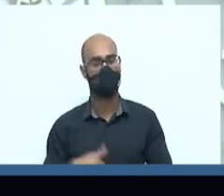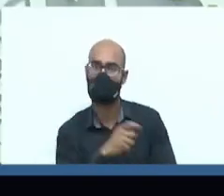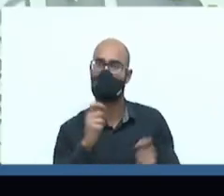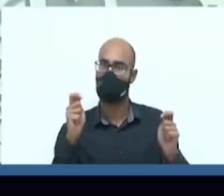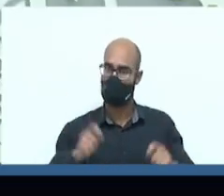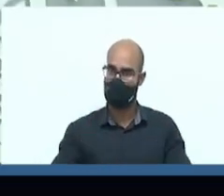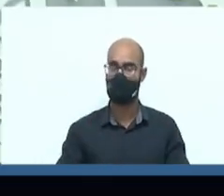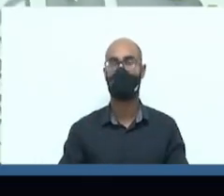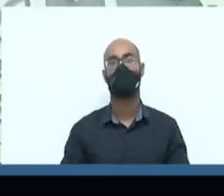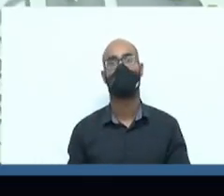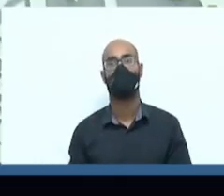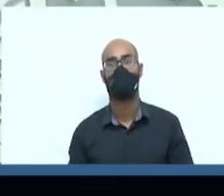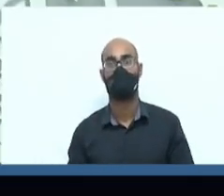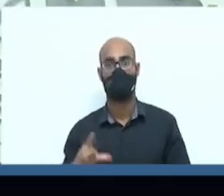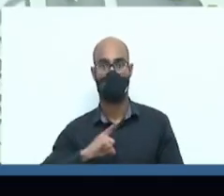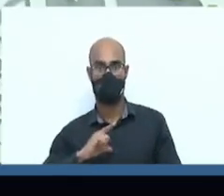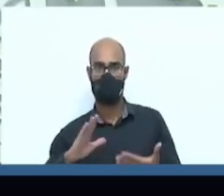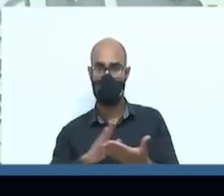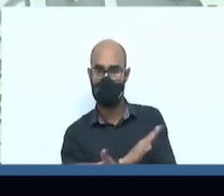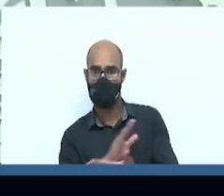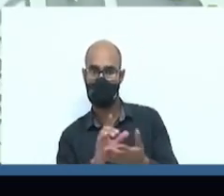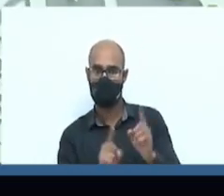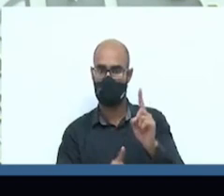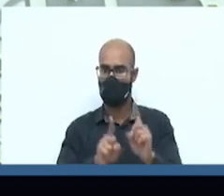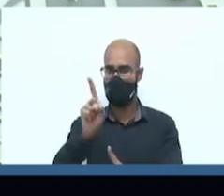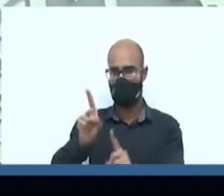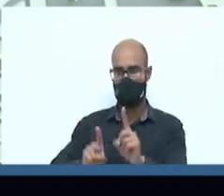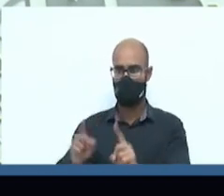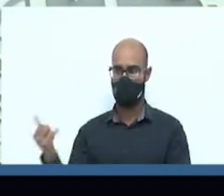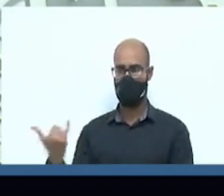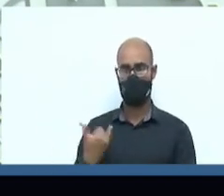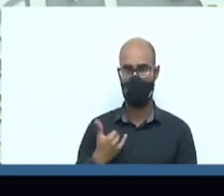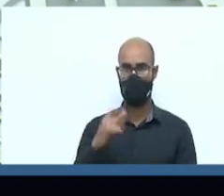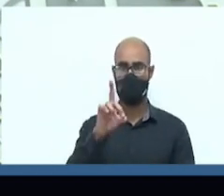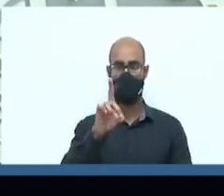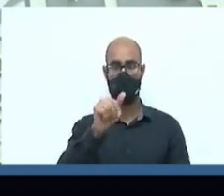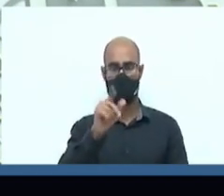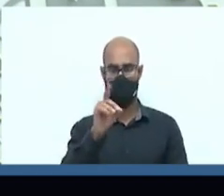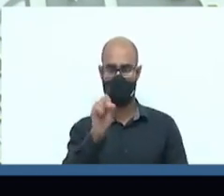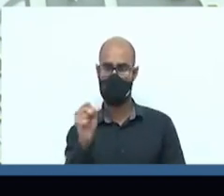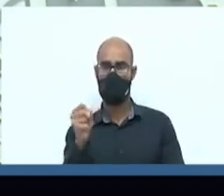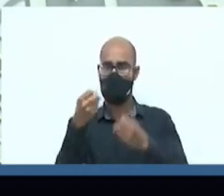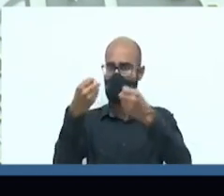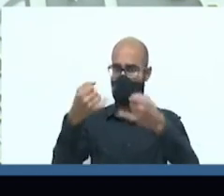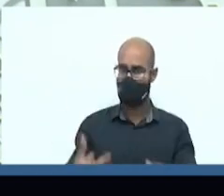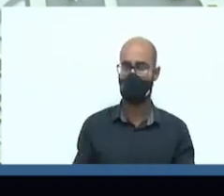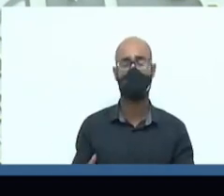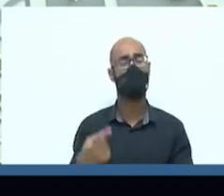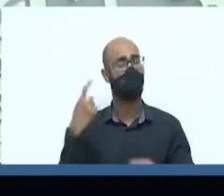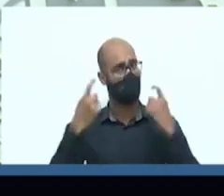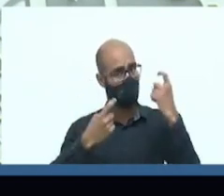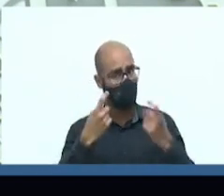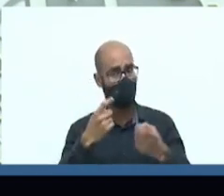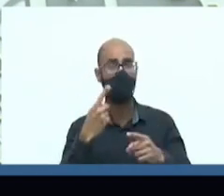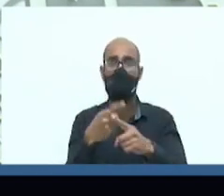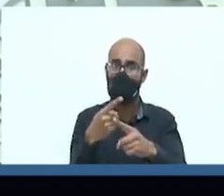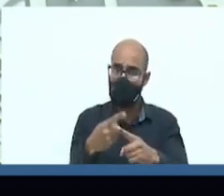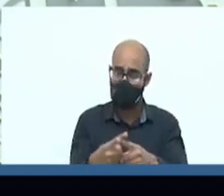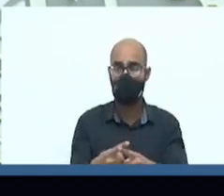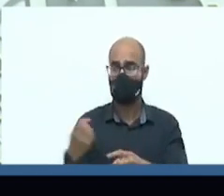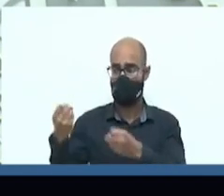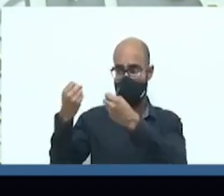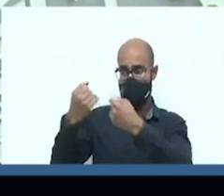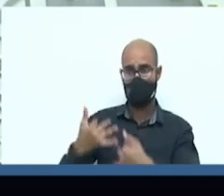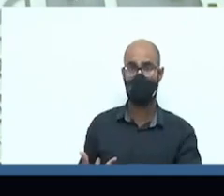nossos adolescentes temos alguns dados que não se preocupam e a gente quer que reafirmar um dos